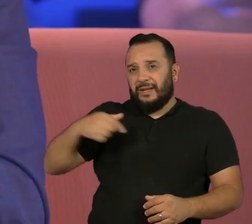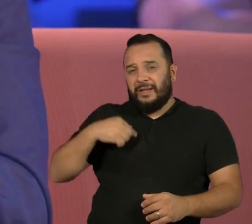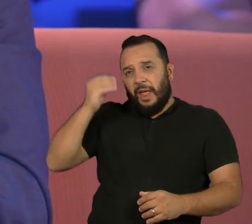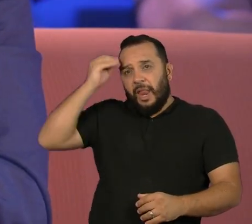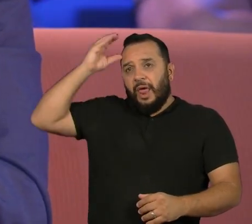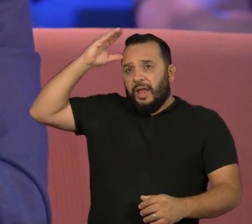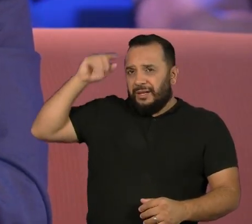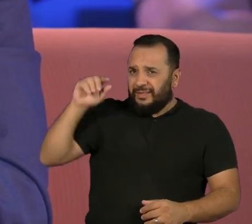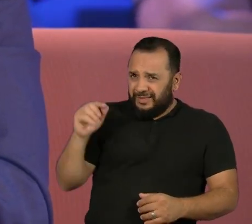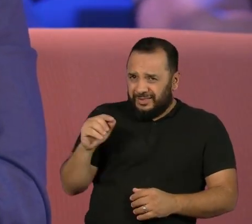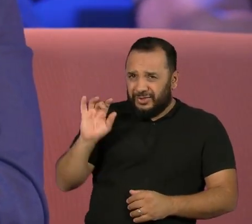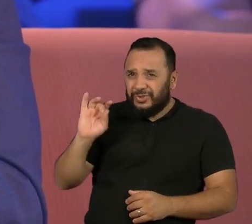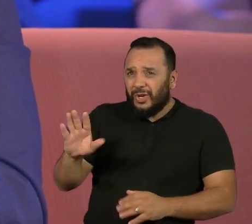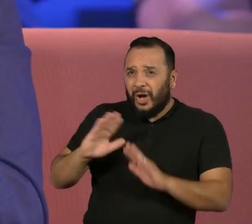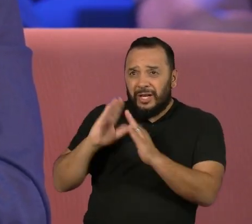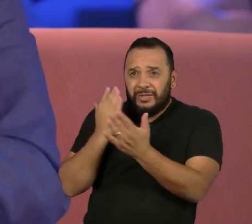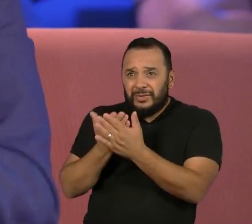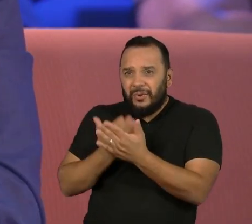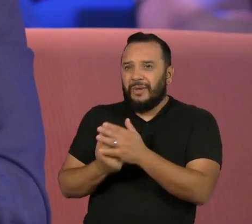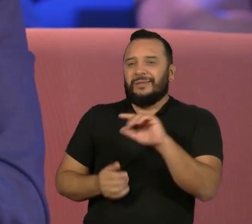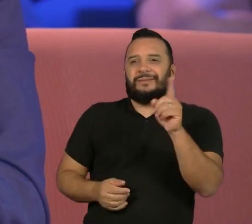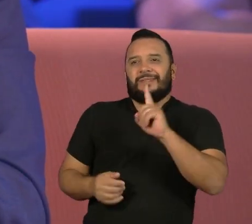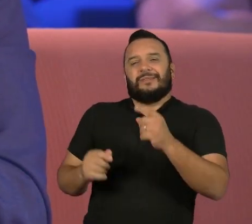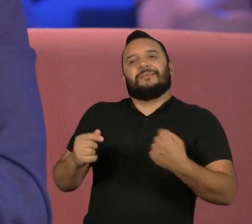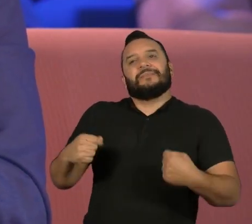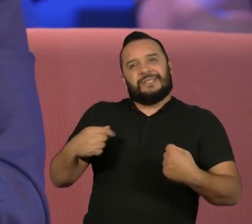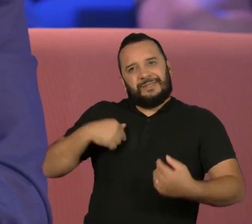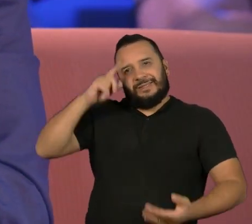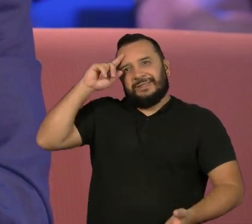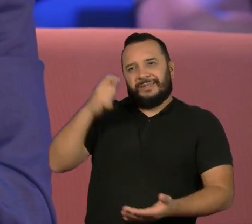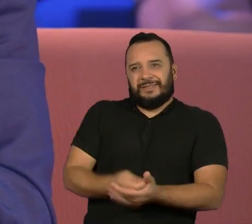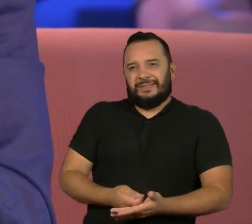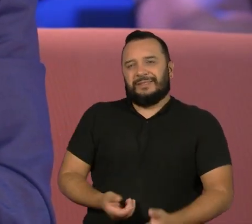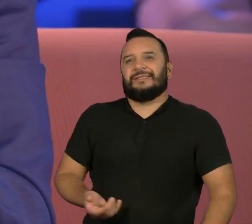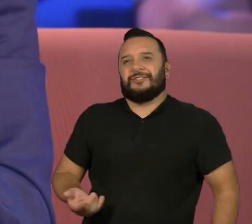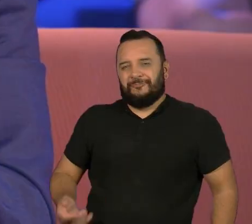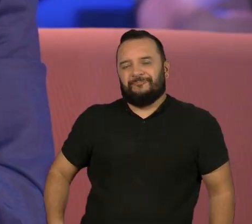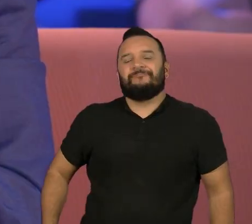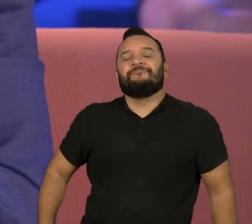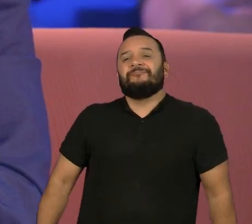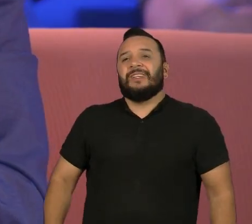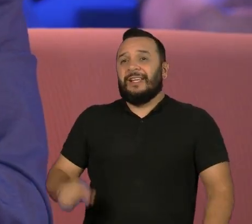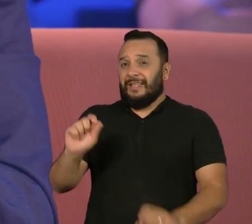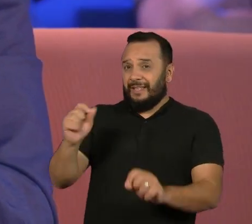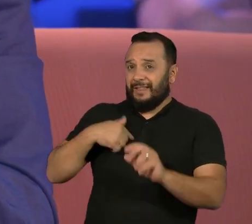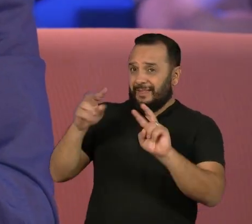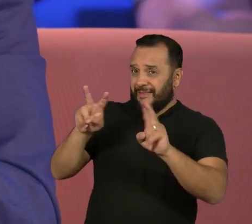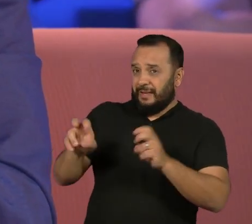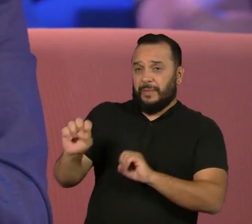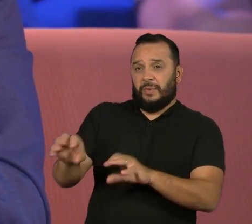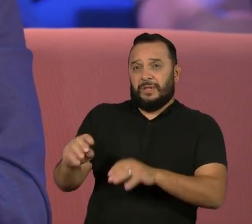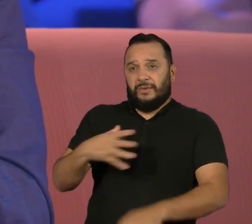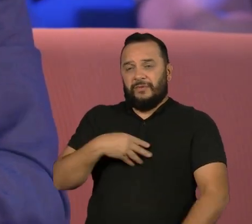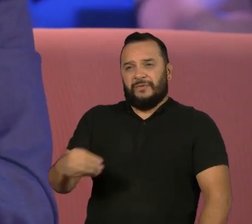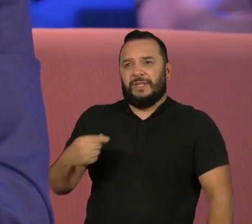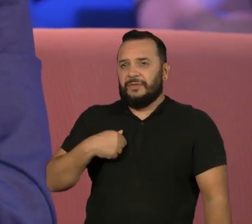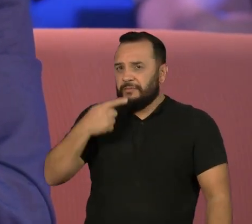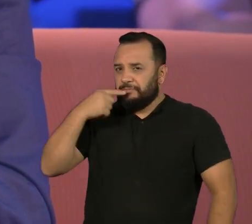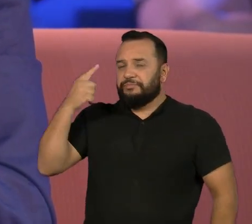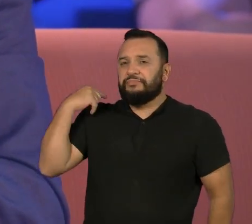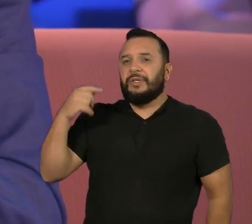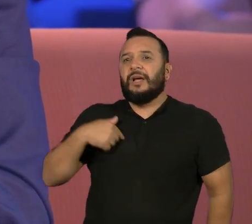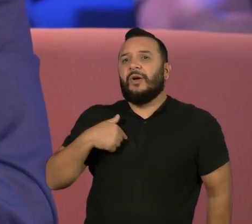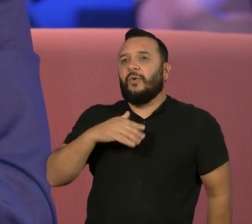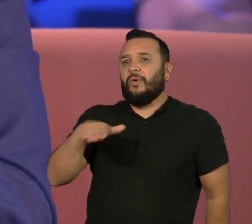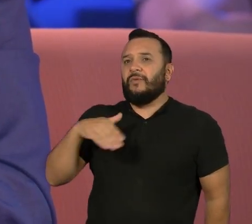formado. Você precisa tomar decisões que são diretas, relacionadas à educação dos seus filhos. Eu tive um dia desse, uma